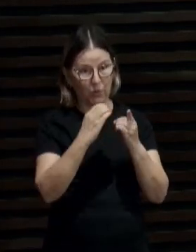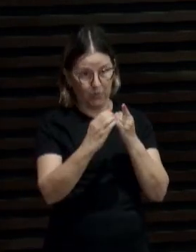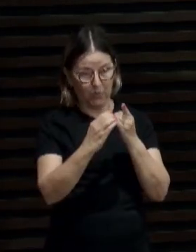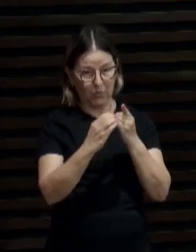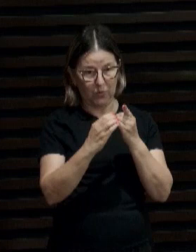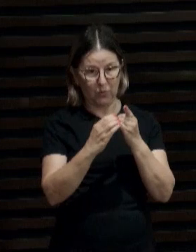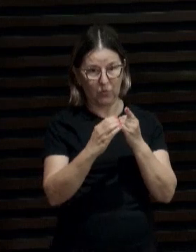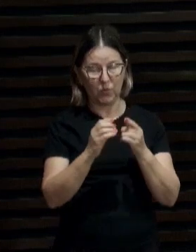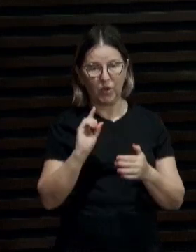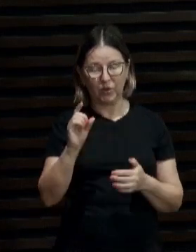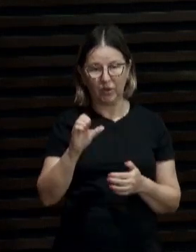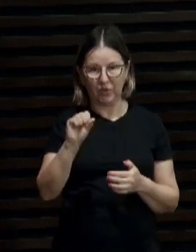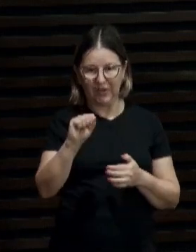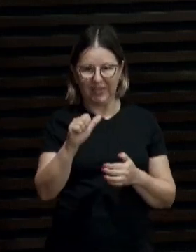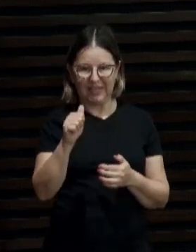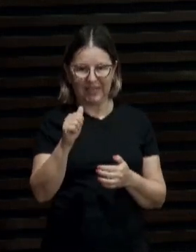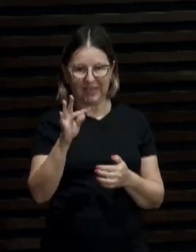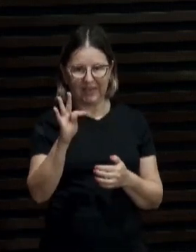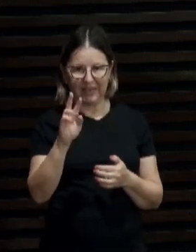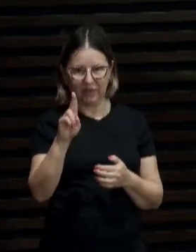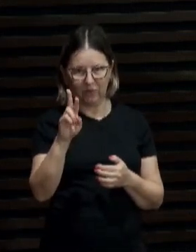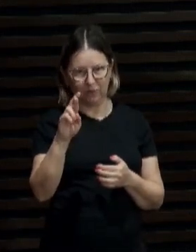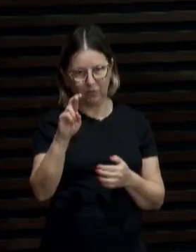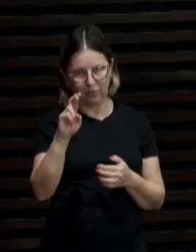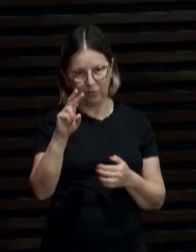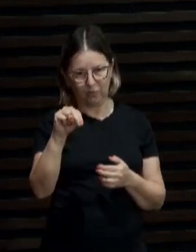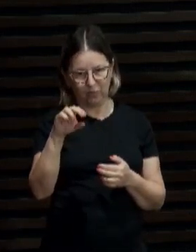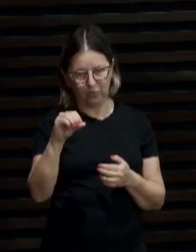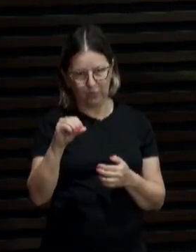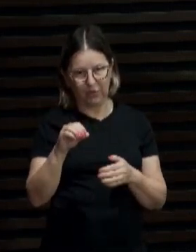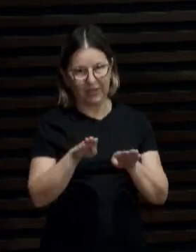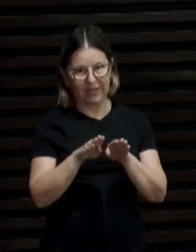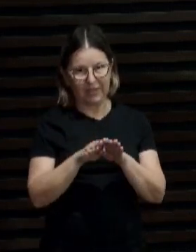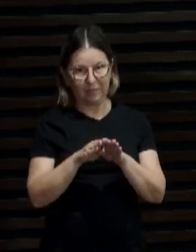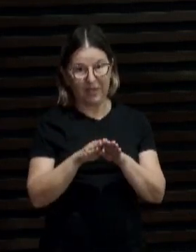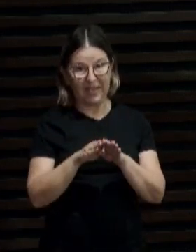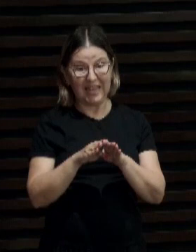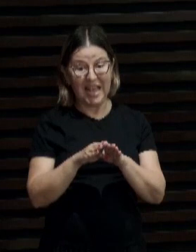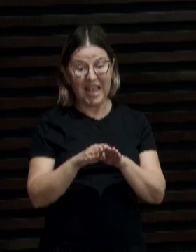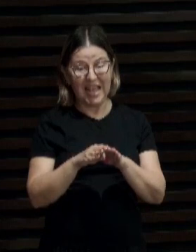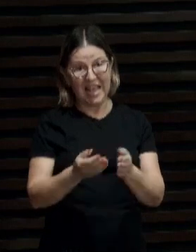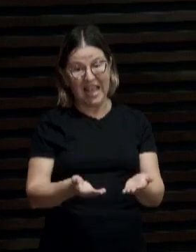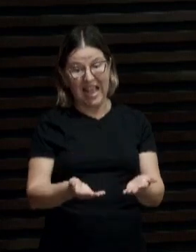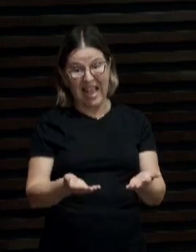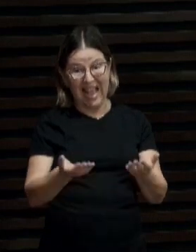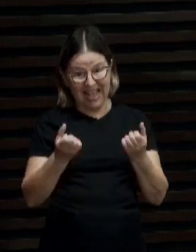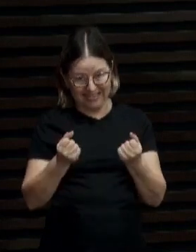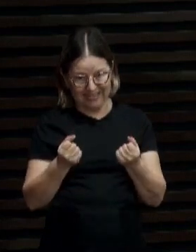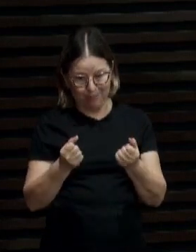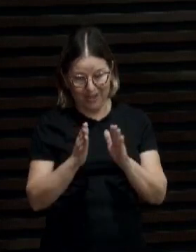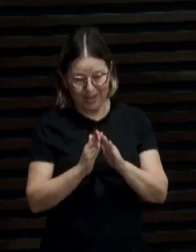Deus e receber do povo adoração. E ele encontrava por parte tanto do judaísmo quanto